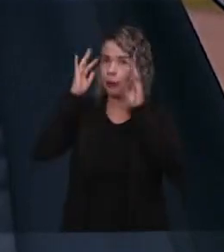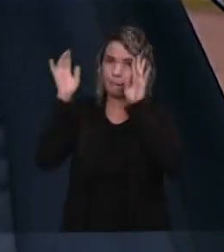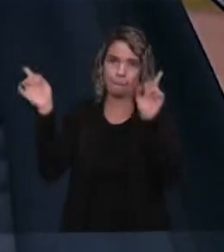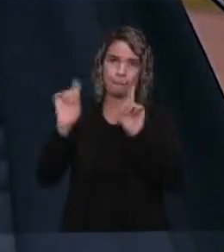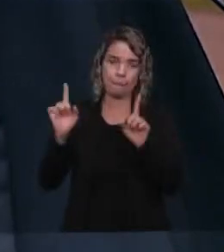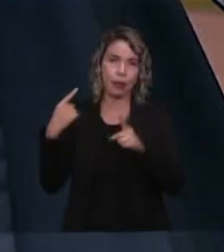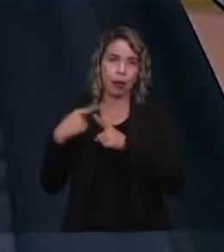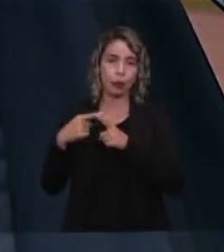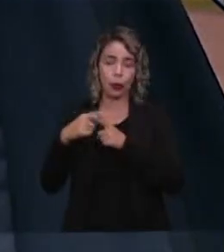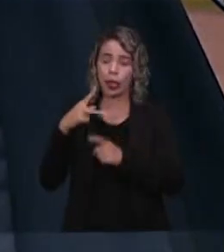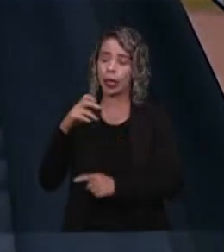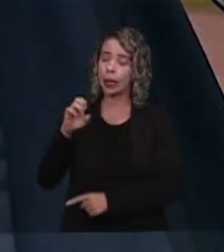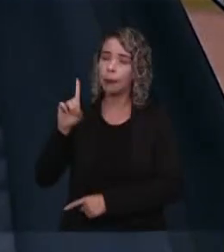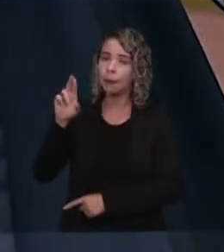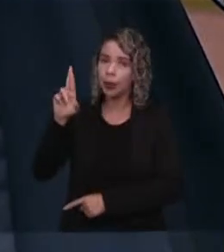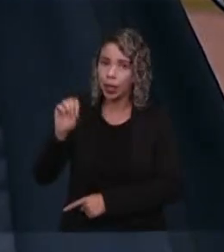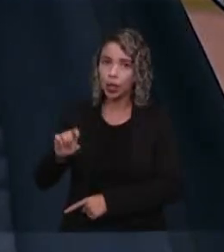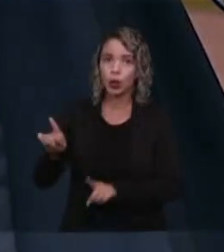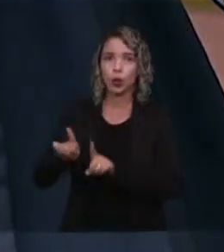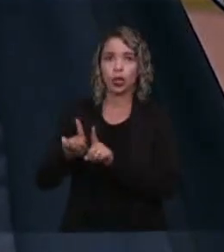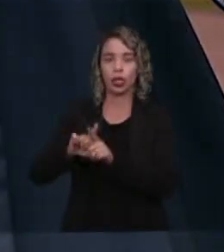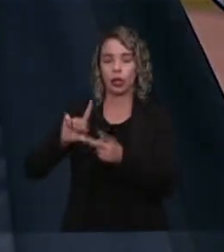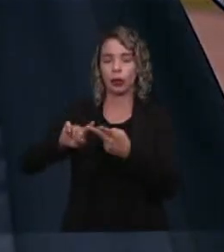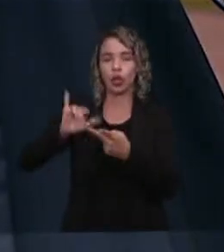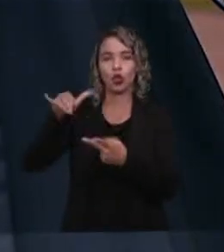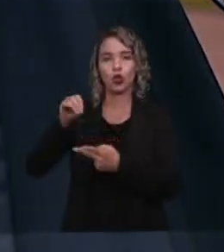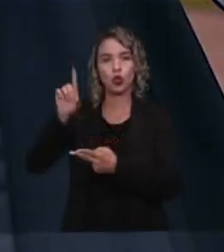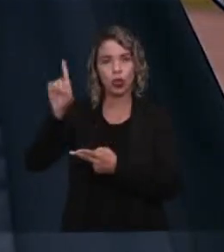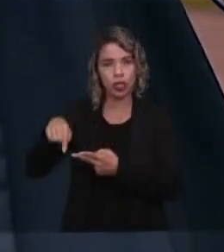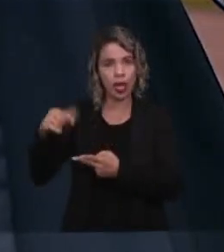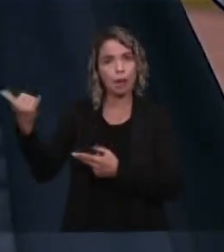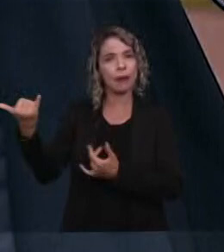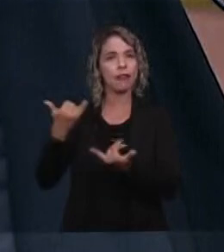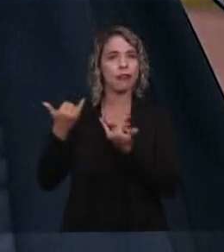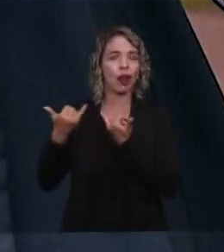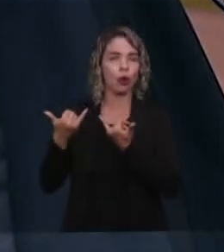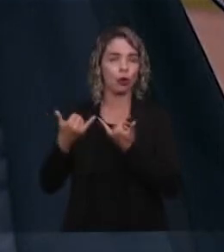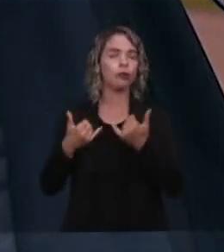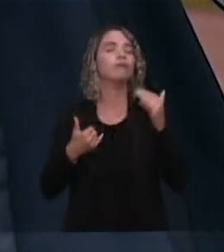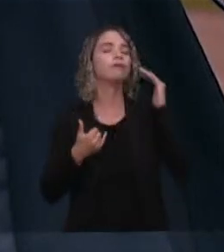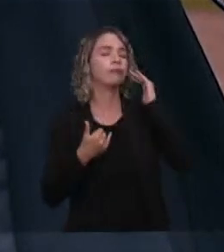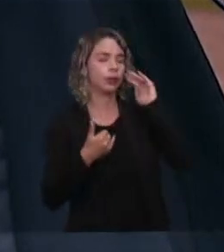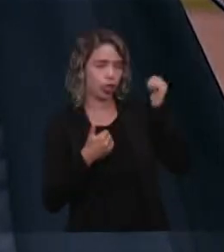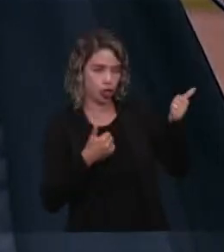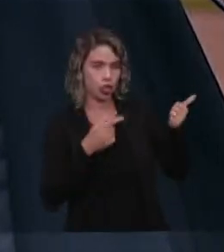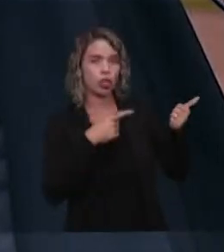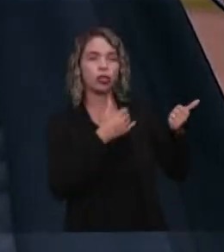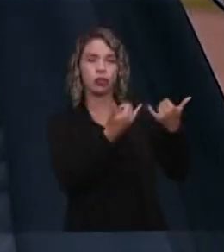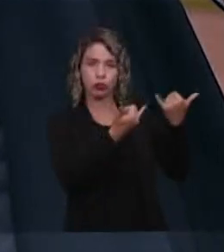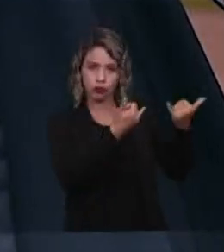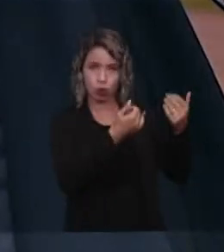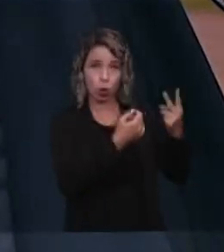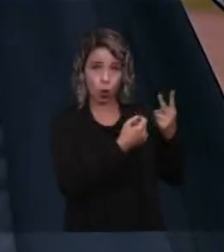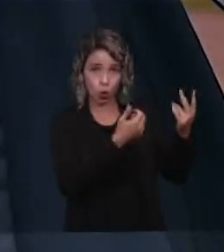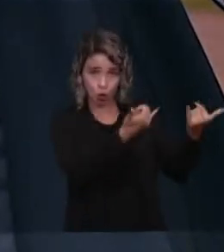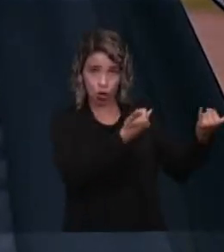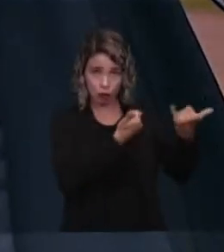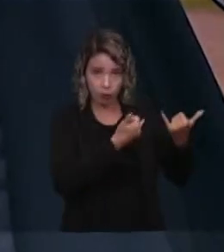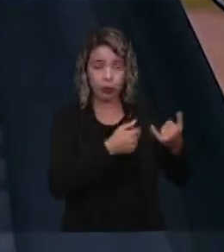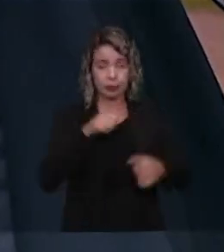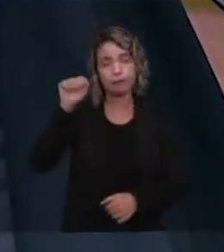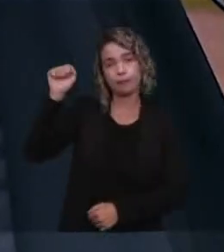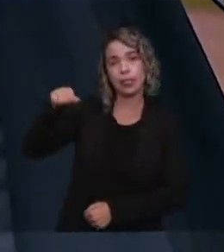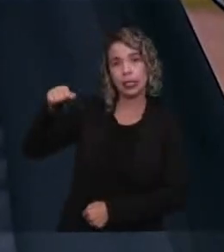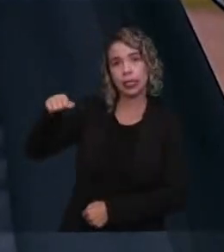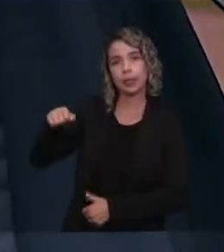porque tanto Pedro Paulo quanto o José Zonis me informaram isso. Advogada, entendi. Essa informação foi passada por eles. Colaborador,